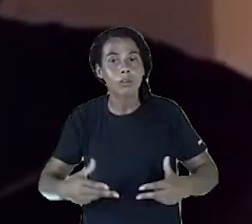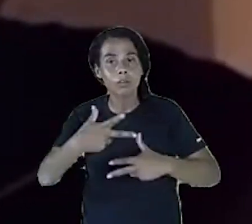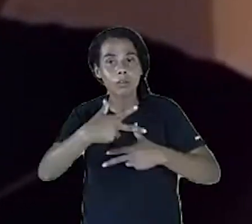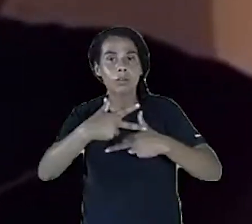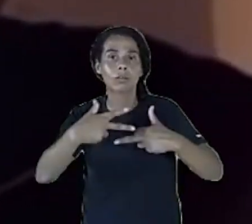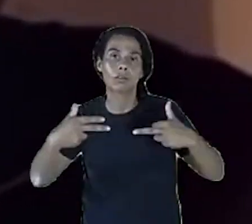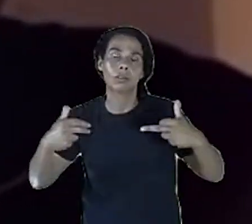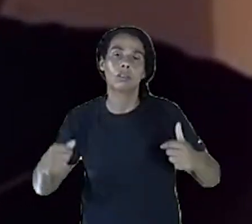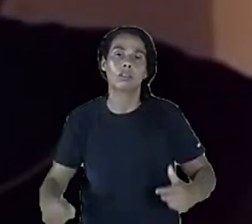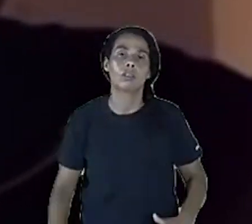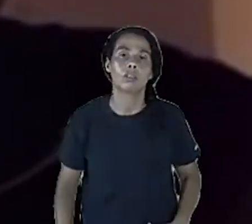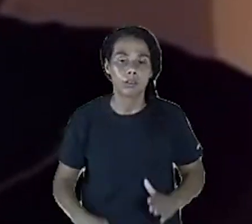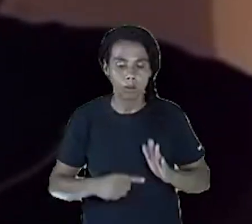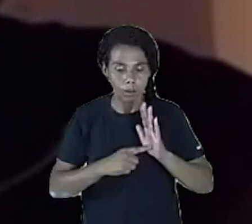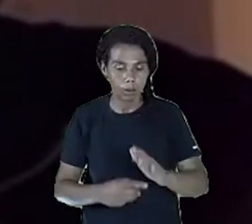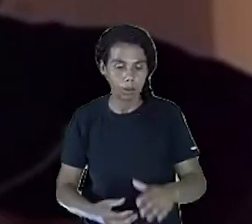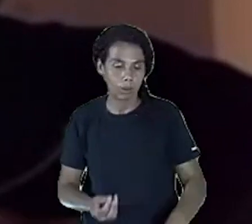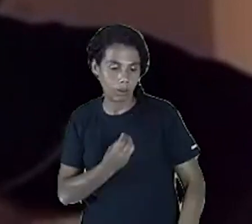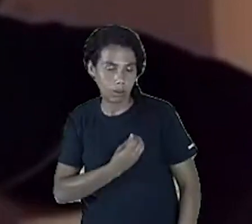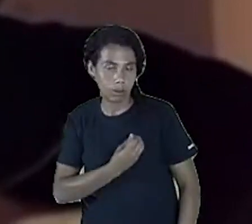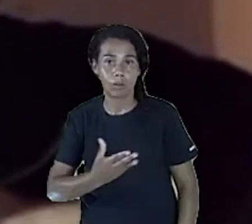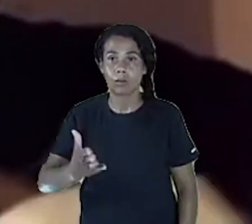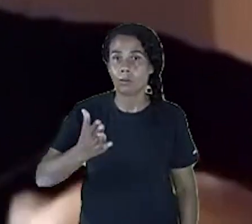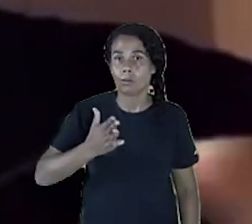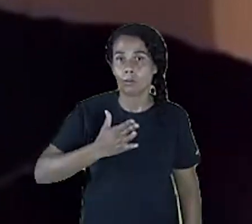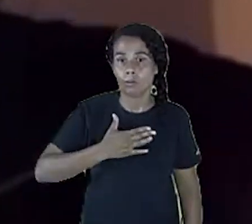me afeta. Enfim,